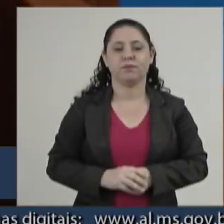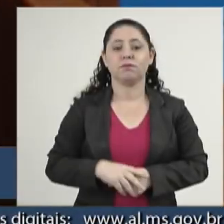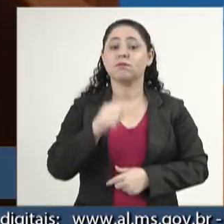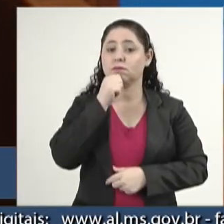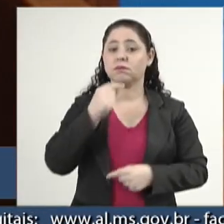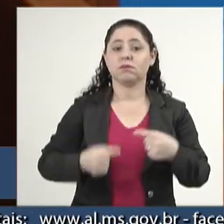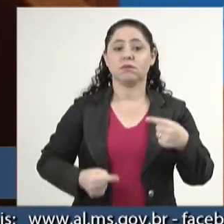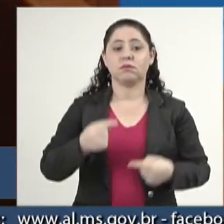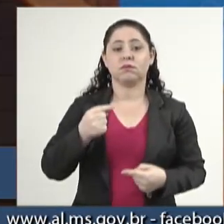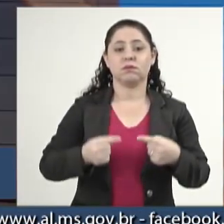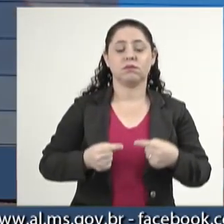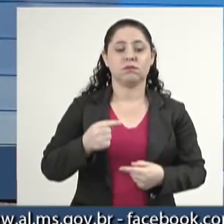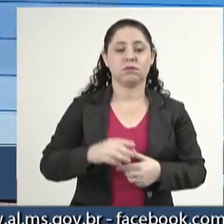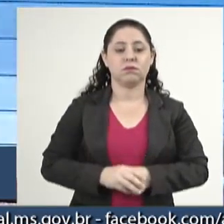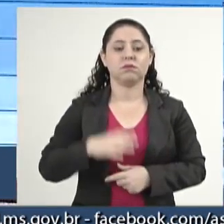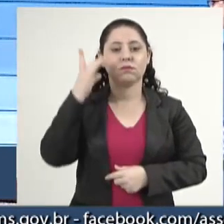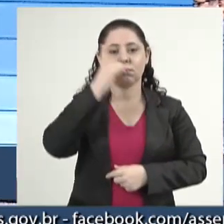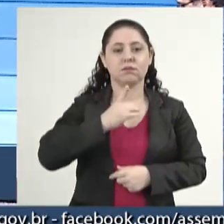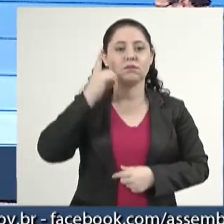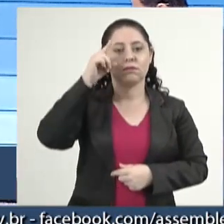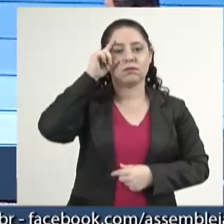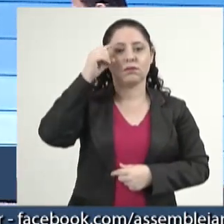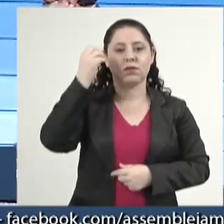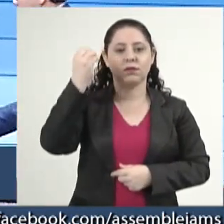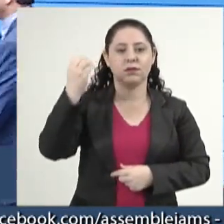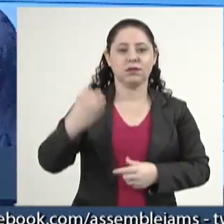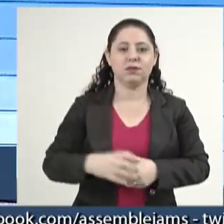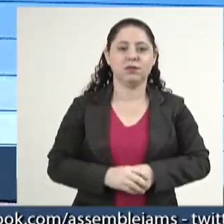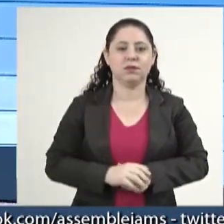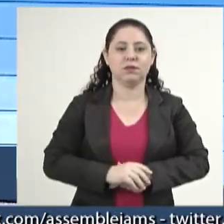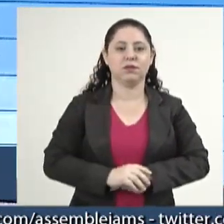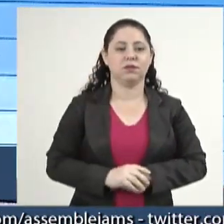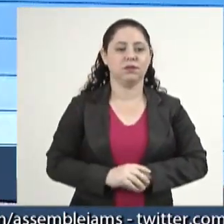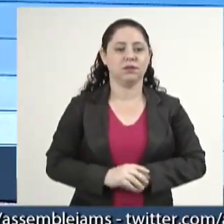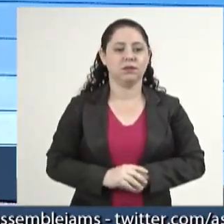Ainda em discussão o projeto. Para discutir, deputado Pedro Ocean.